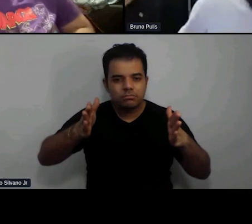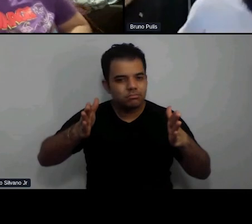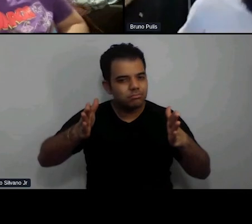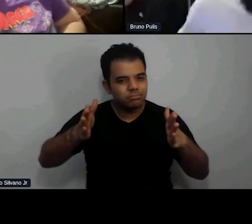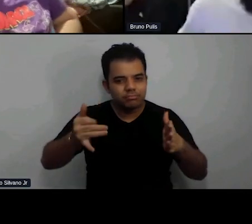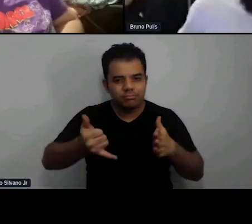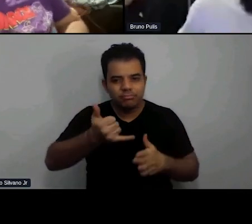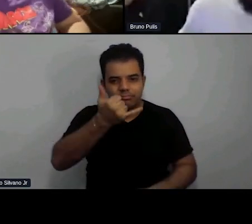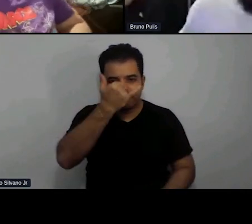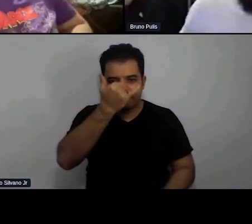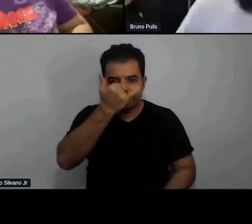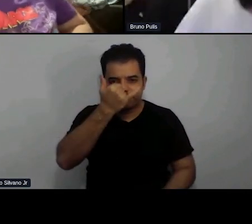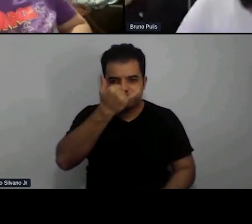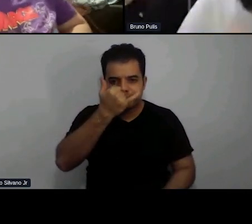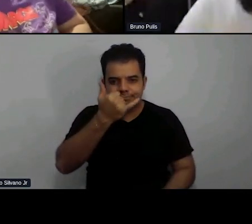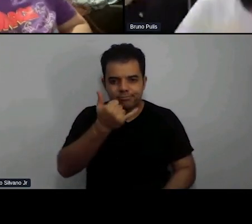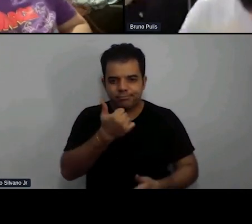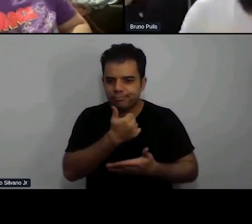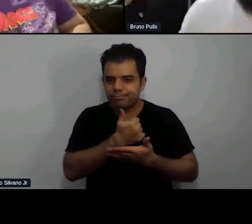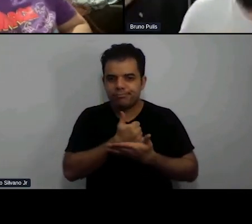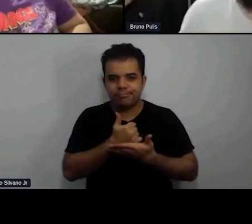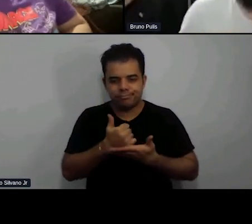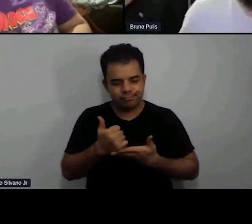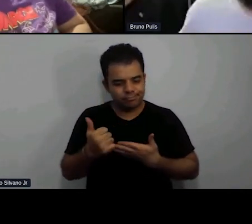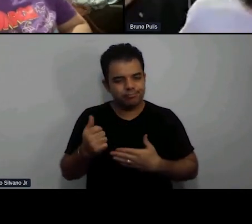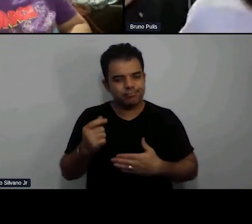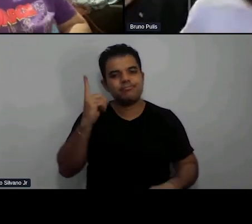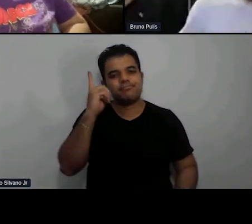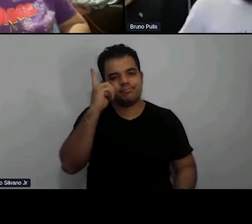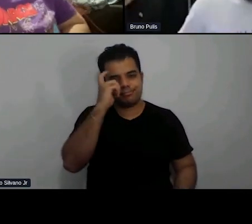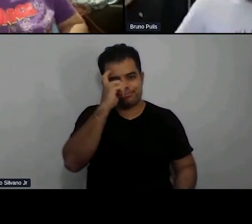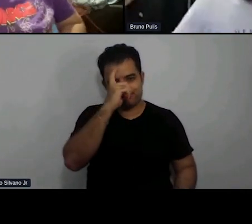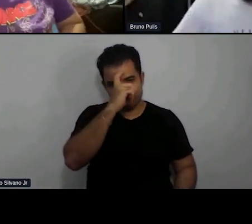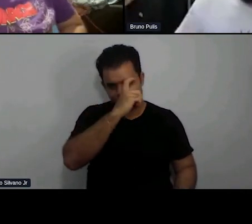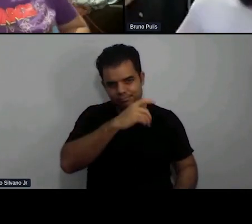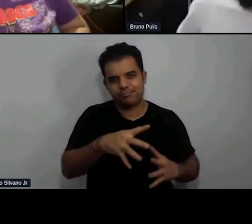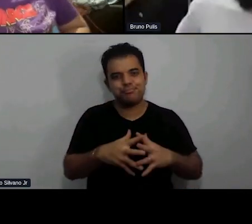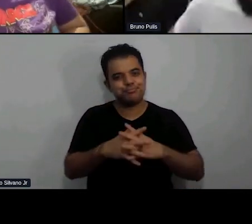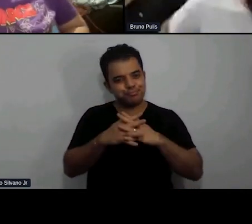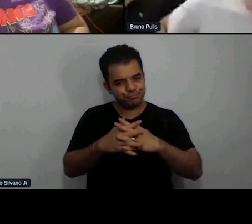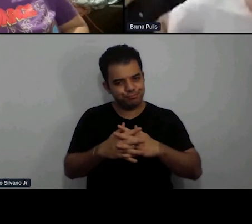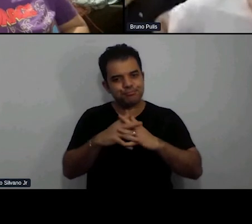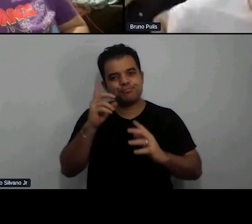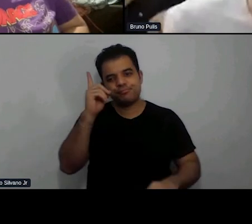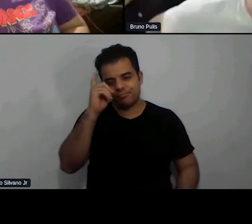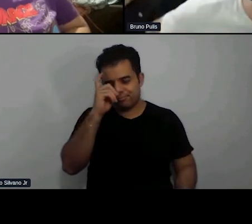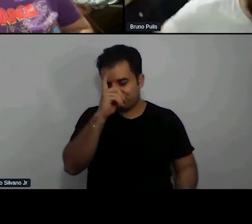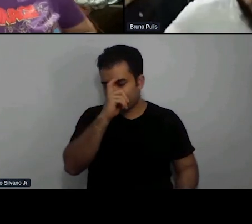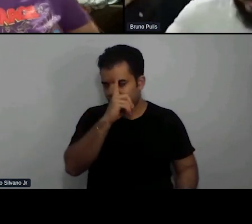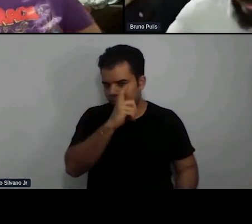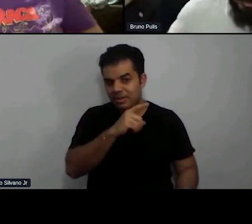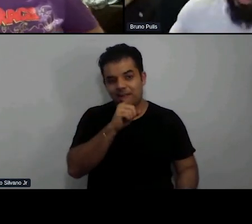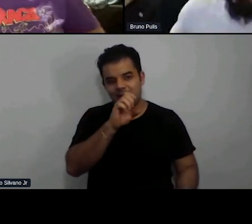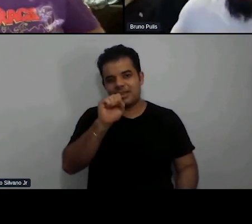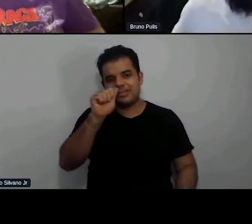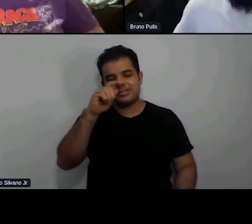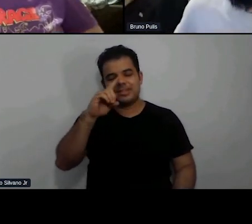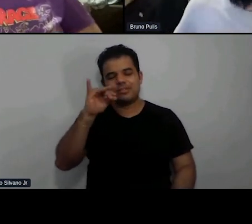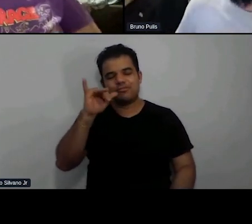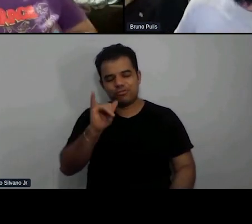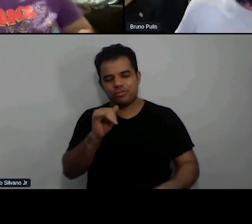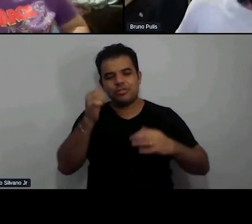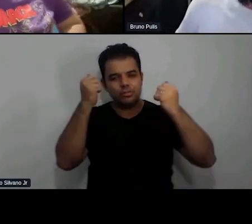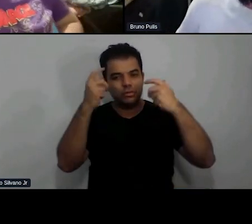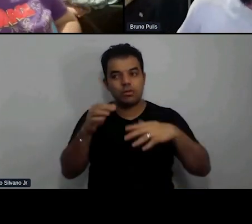Então, é algo que é bem complicado, é uma situação complicada, mas é aquilo que a Sandy falou, é dar a voz para quem